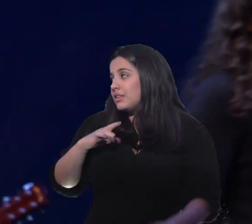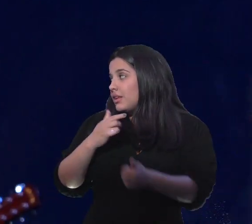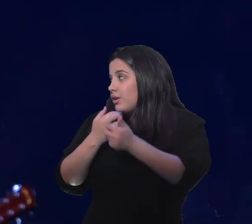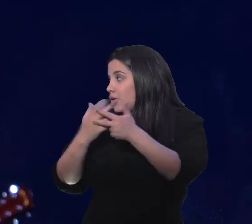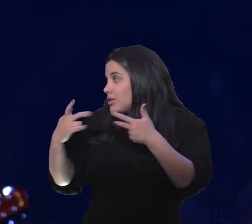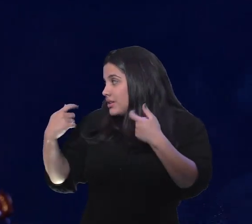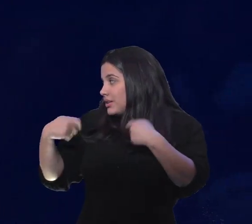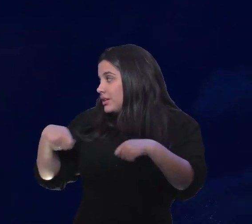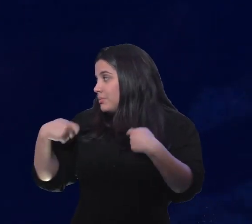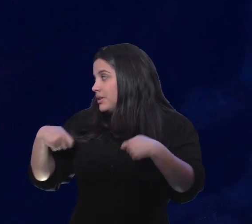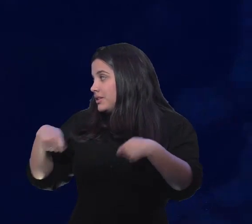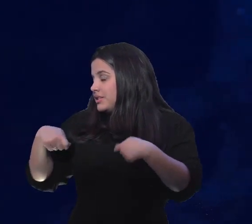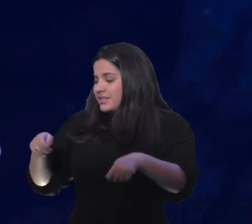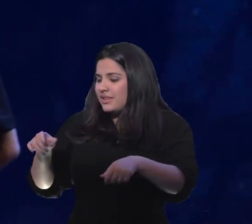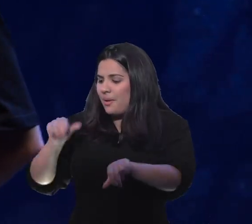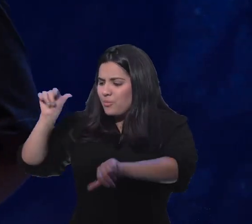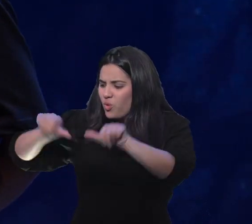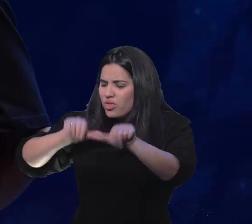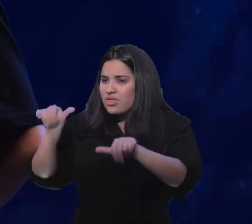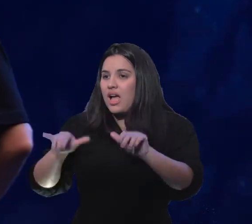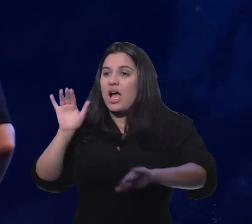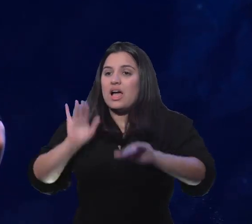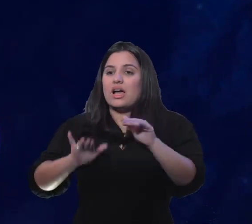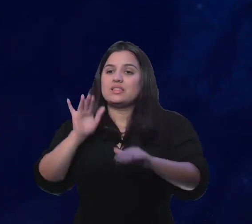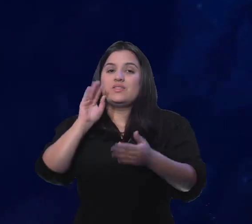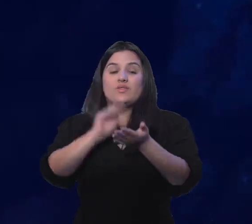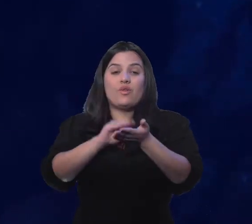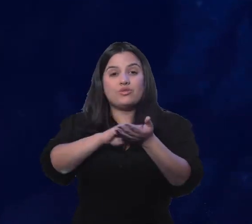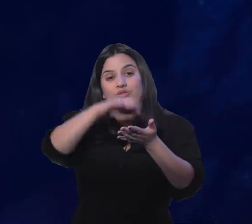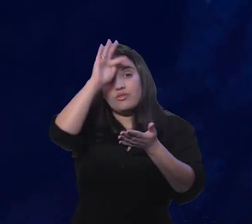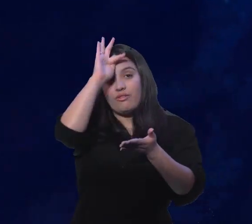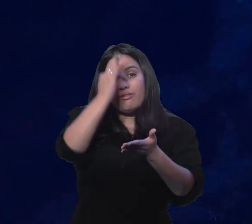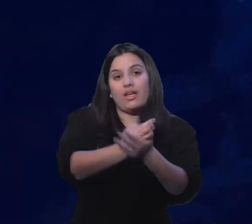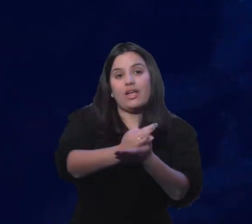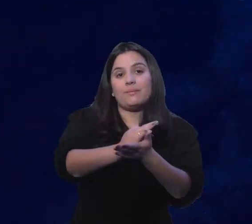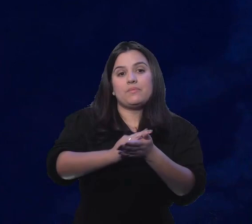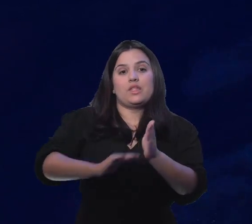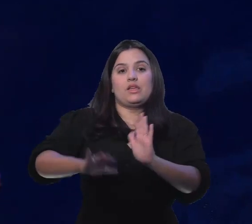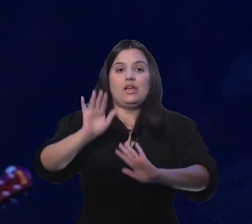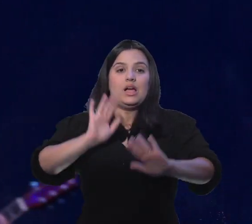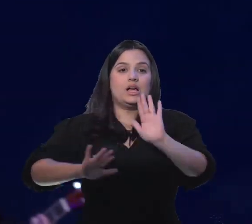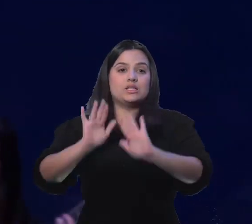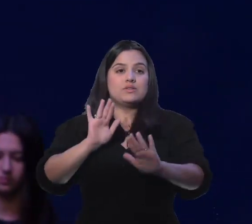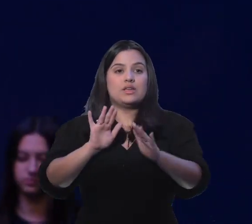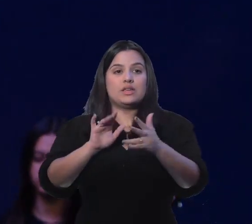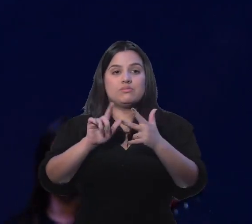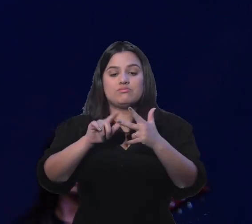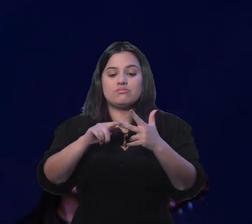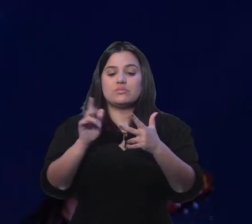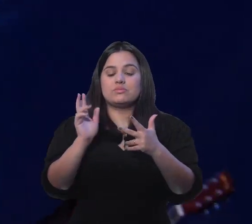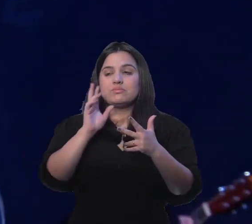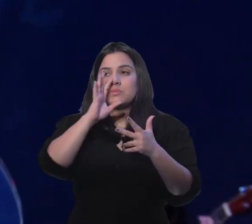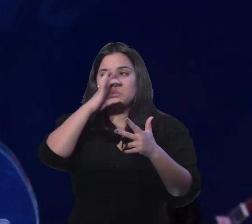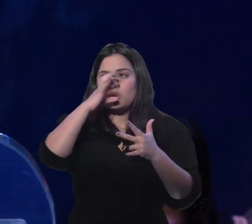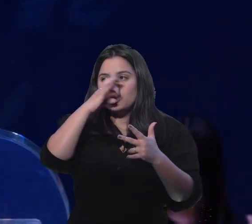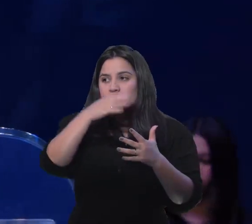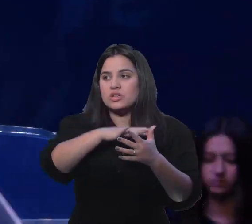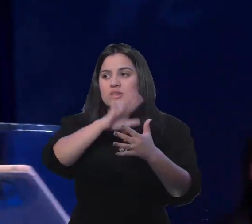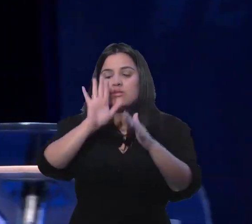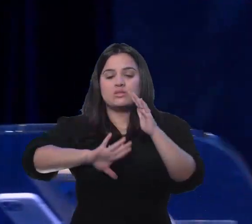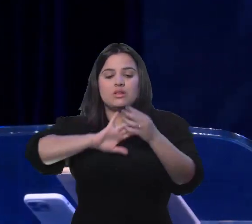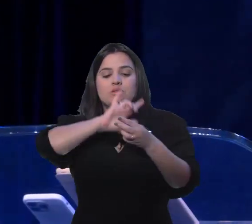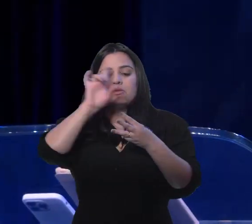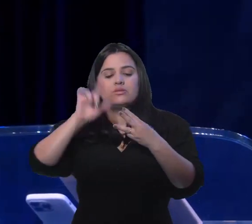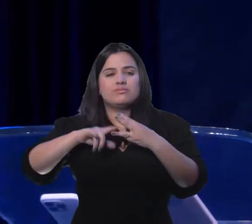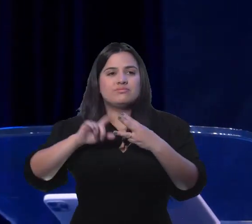renunciar aqui hoje. Talvez seja a falta de fé, talvez seja a rebeldia, talvez seja a arrogância, mas feche os